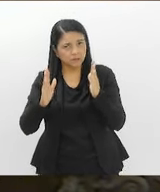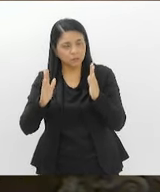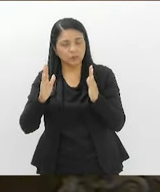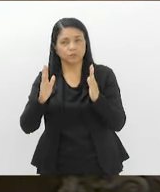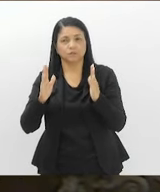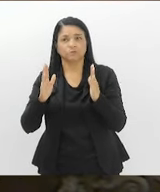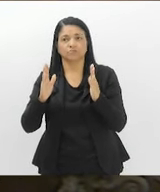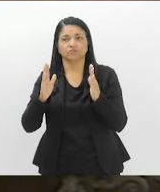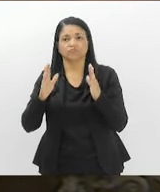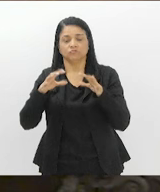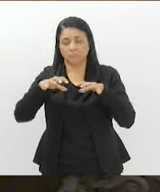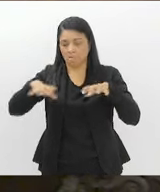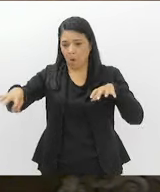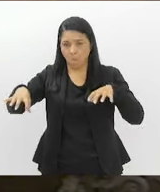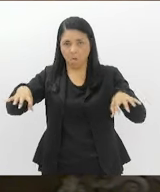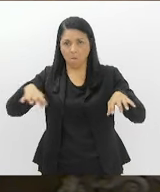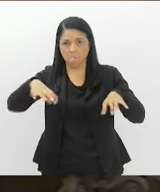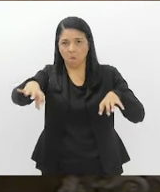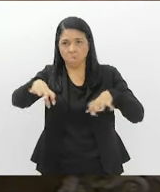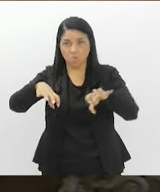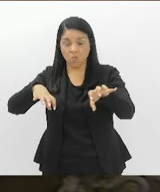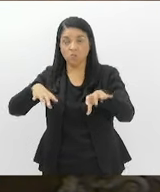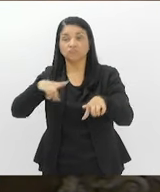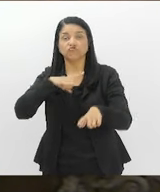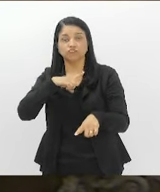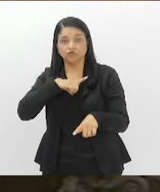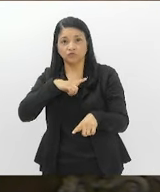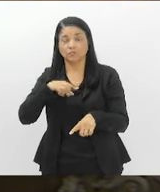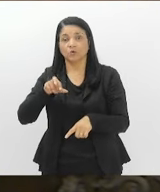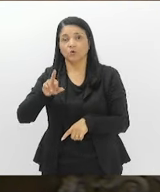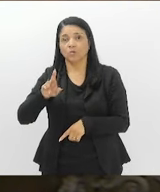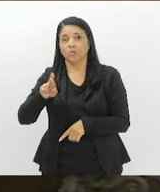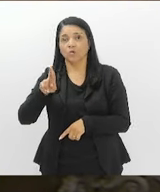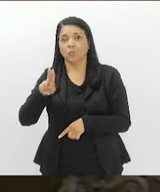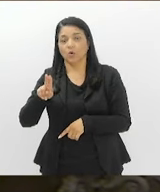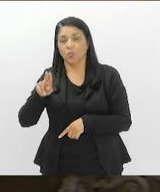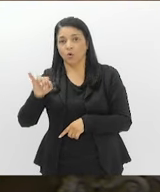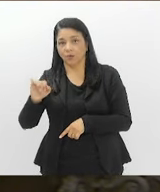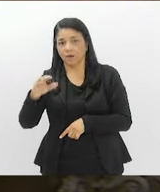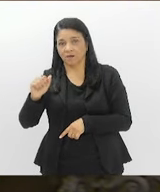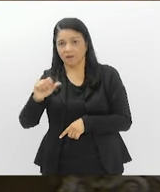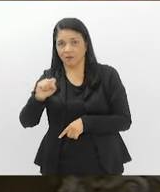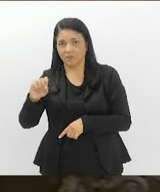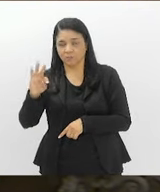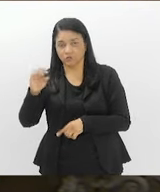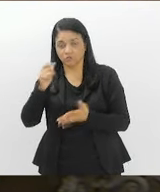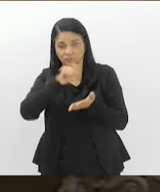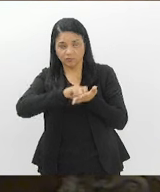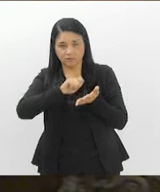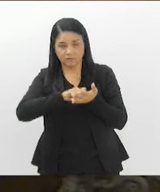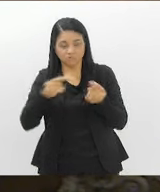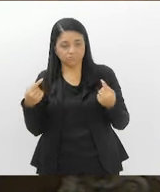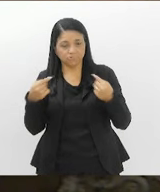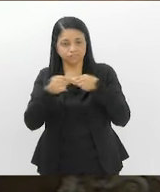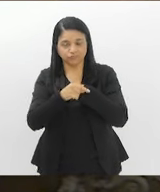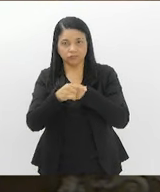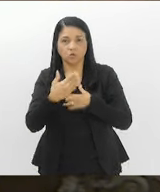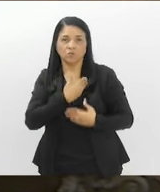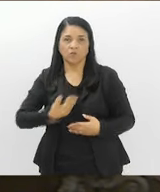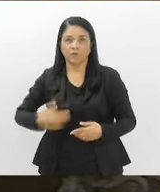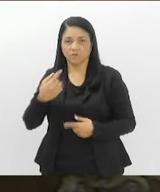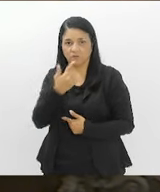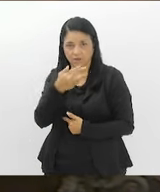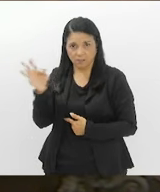de polarização, nós tínhamos Rui Castro escrevendo um posicionamento contra o governo federal, que